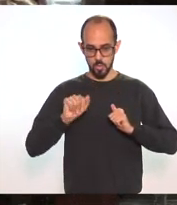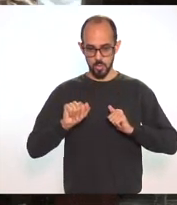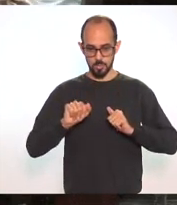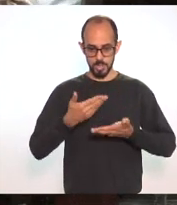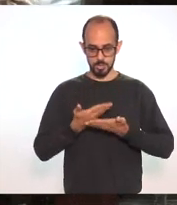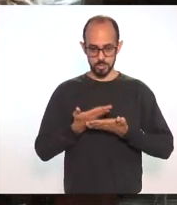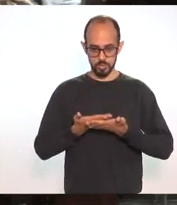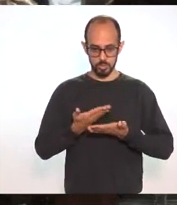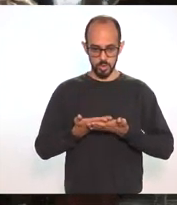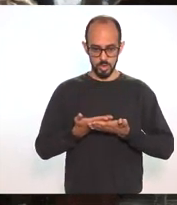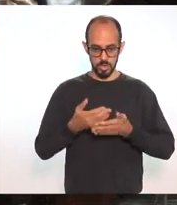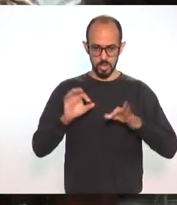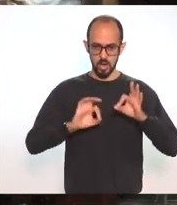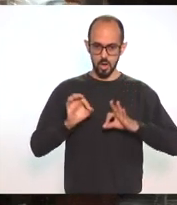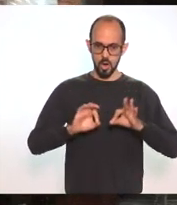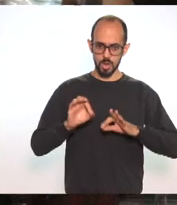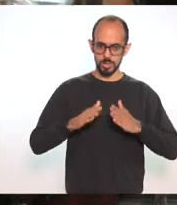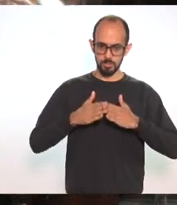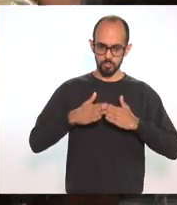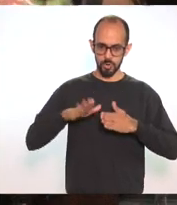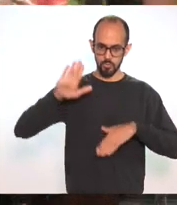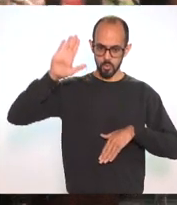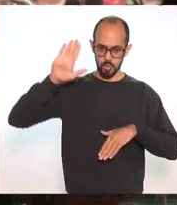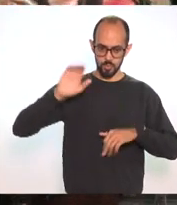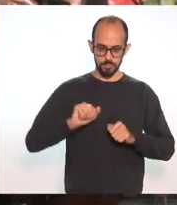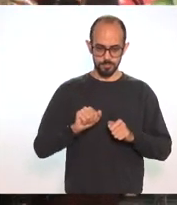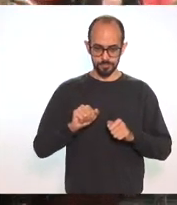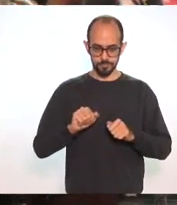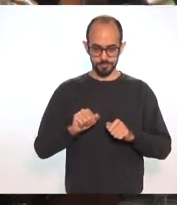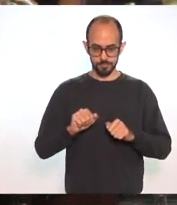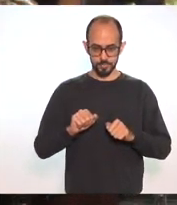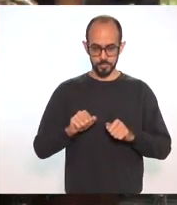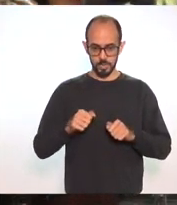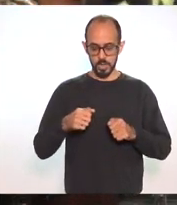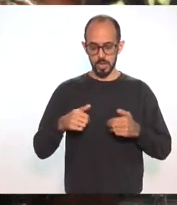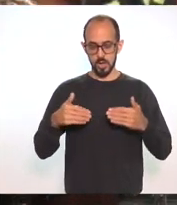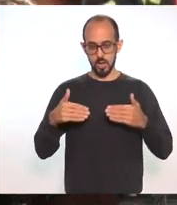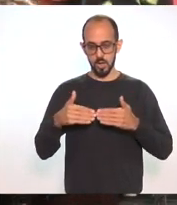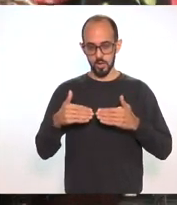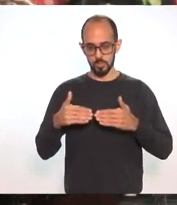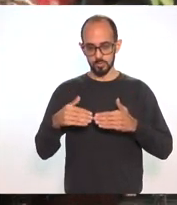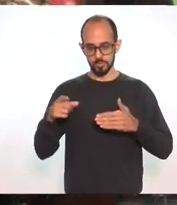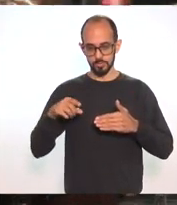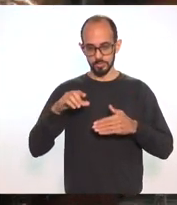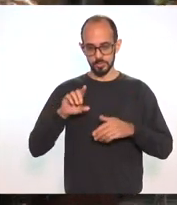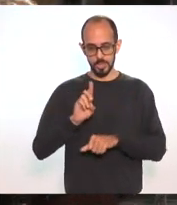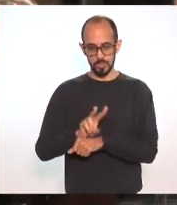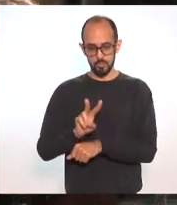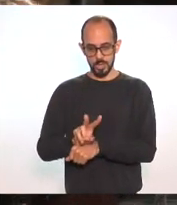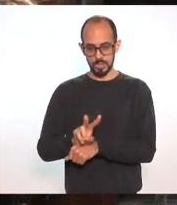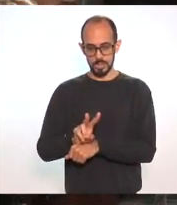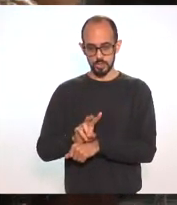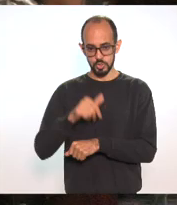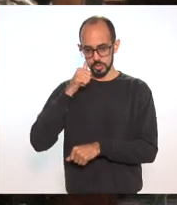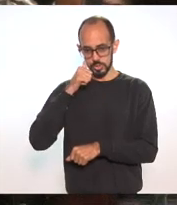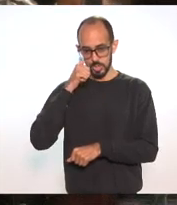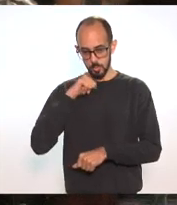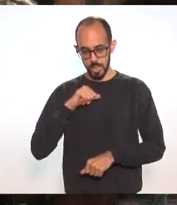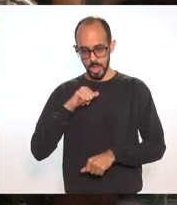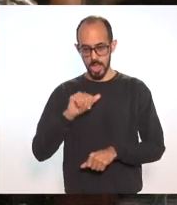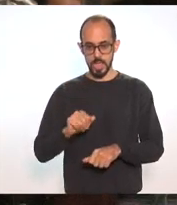Janeiro. Questão de ordem, presidente. Já, já. Pendendo de pareceres das comissões de Constituição e Justiça, Defesa do Direito da Mulher, Saúde,